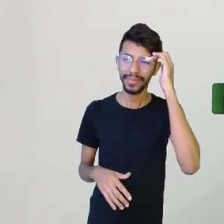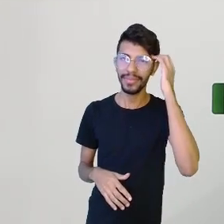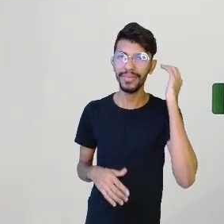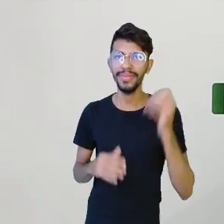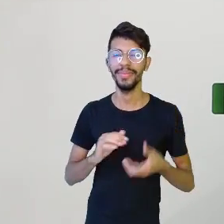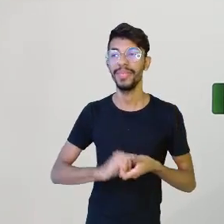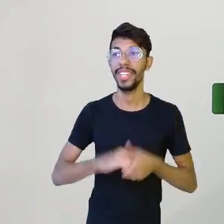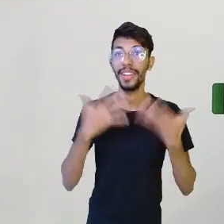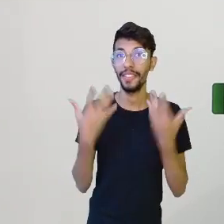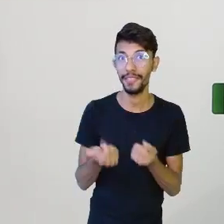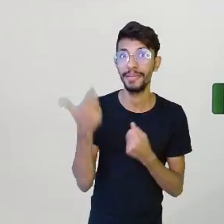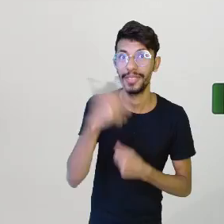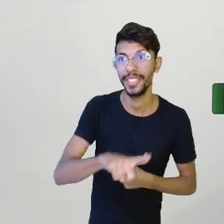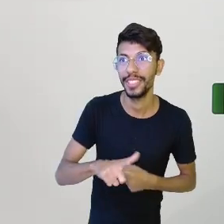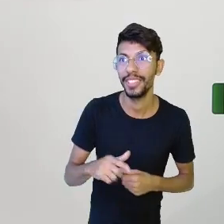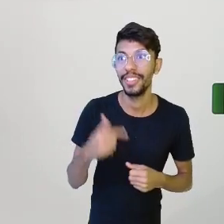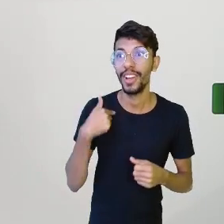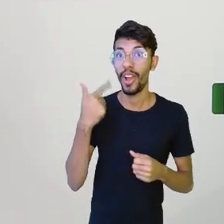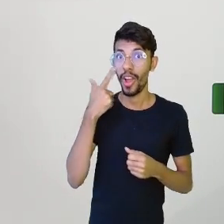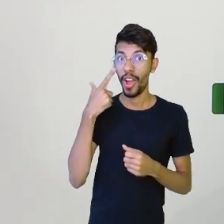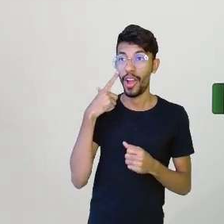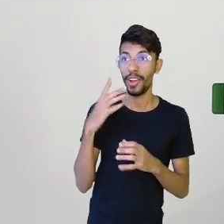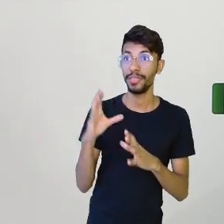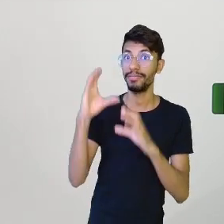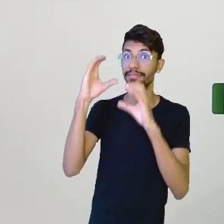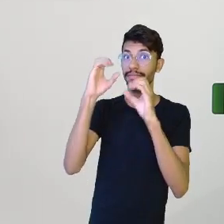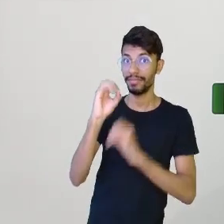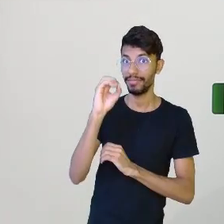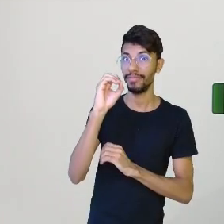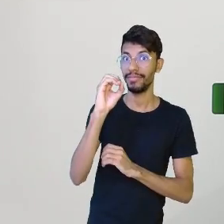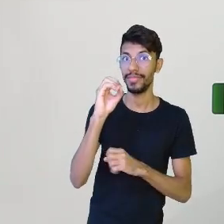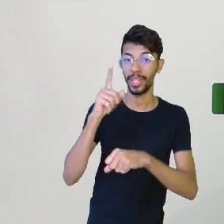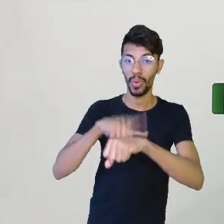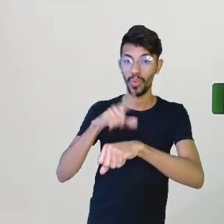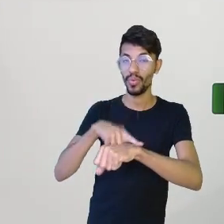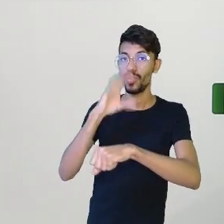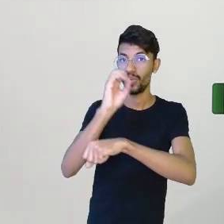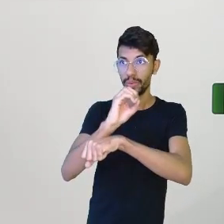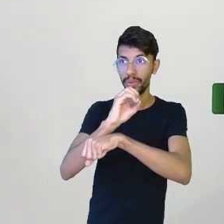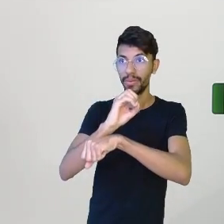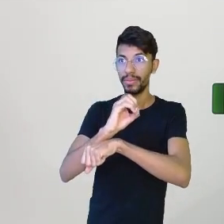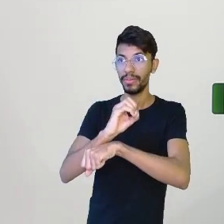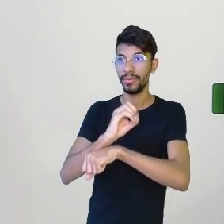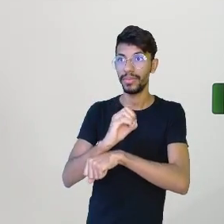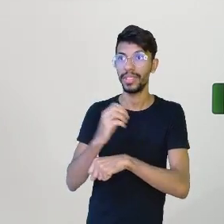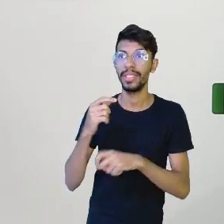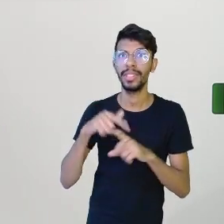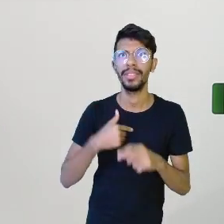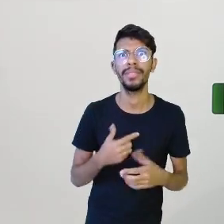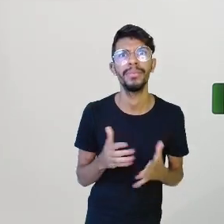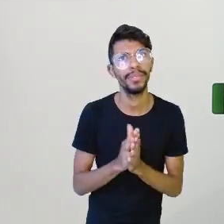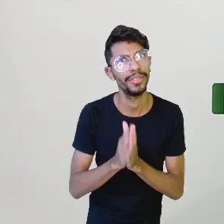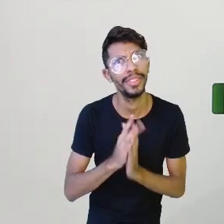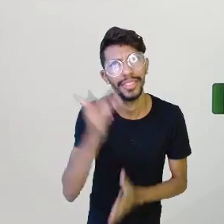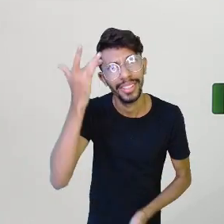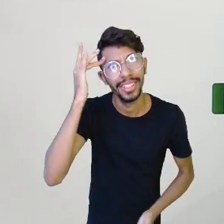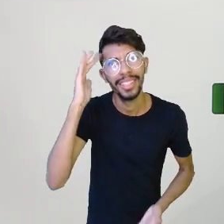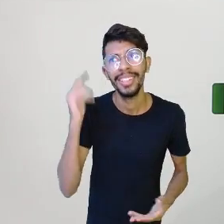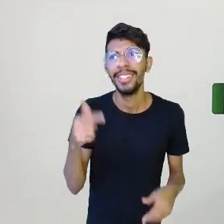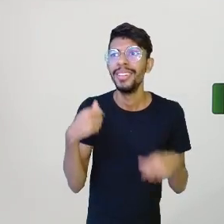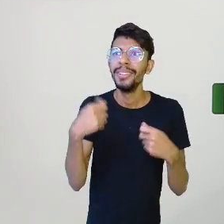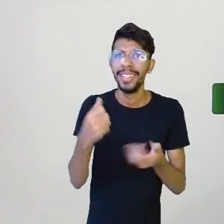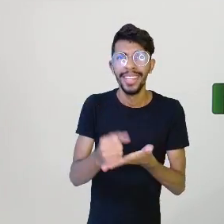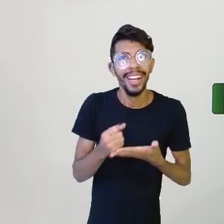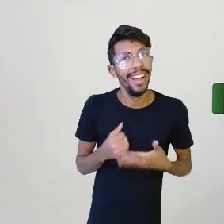lá, novamente, olha, eu zerei o cronômetro. Eu acho que, minha gente, por favor,